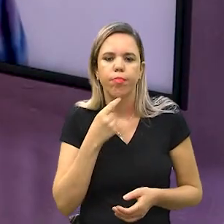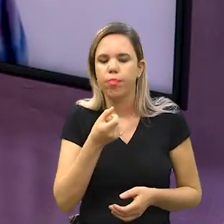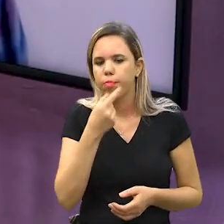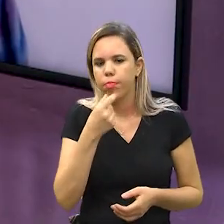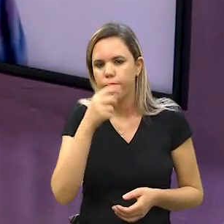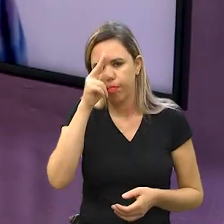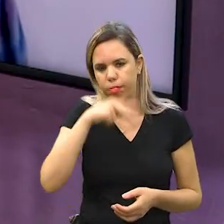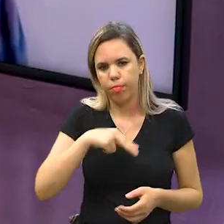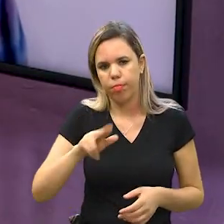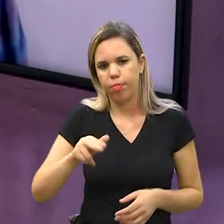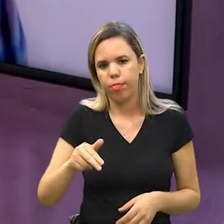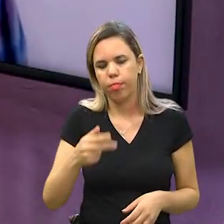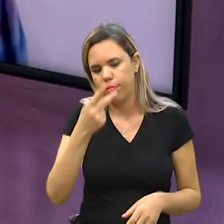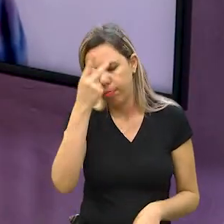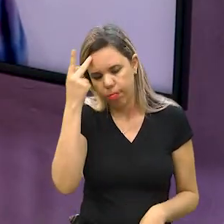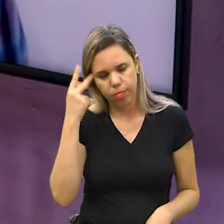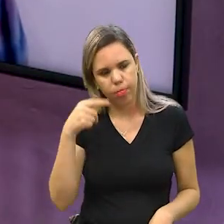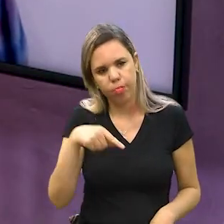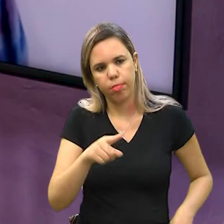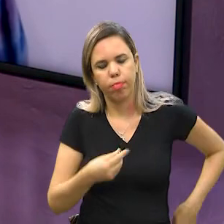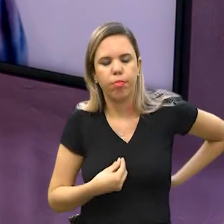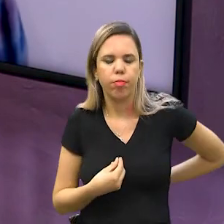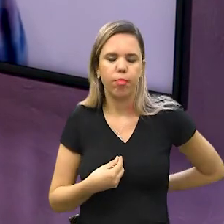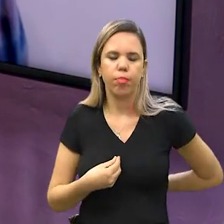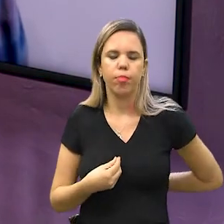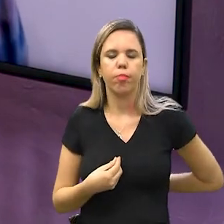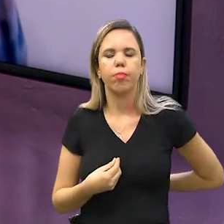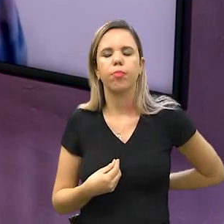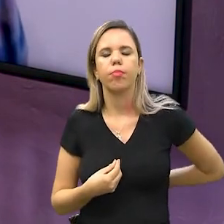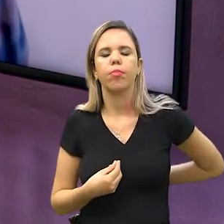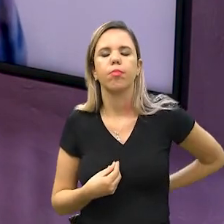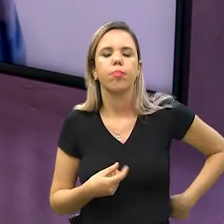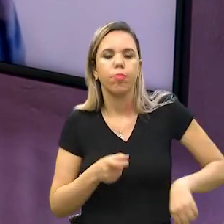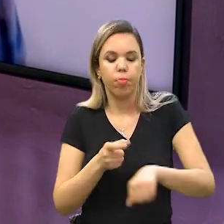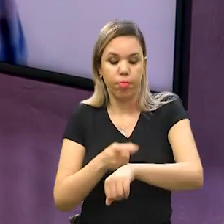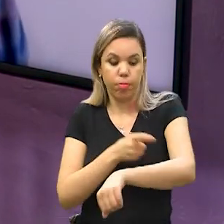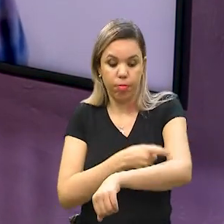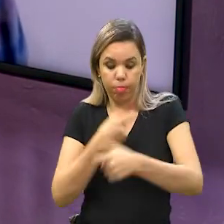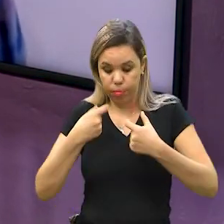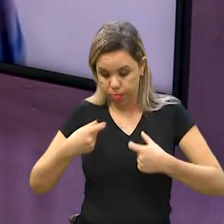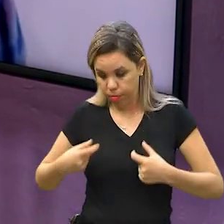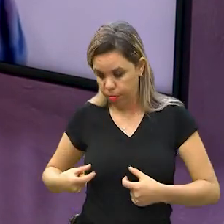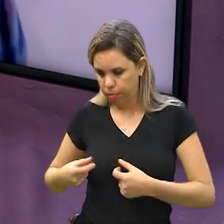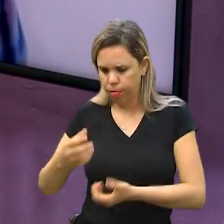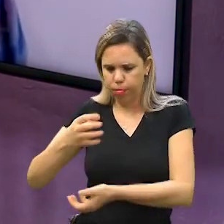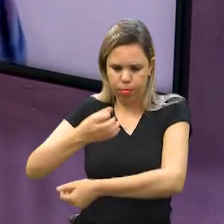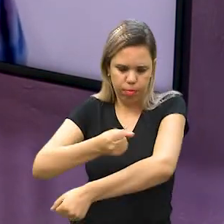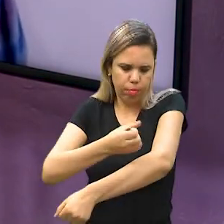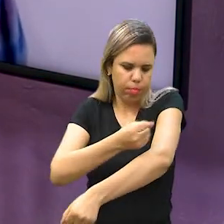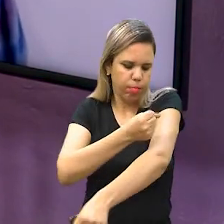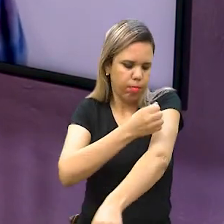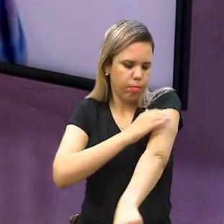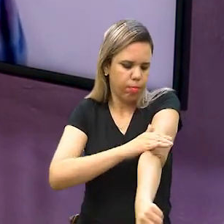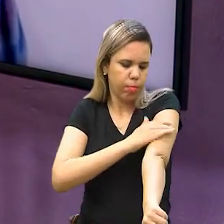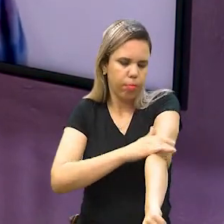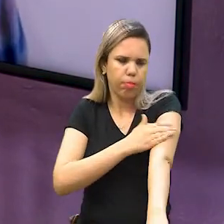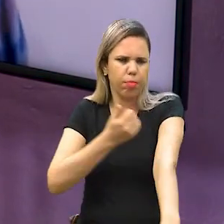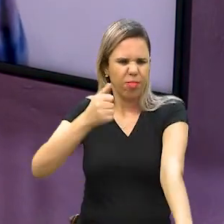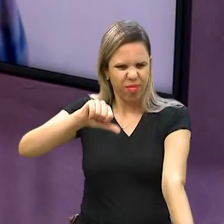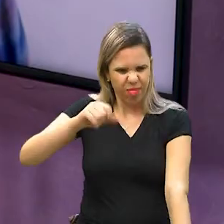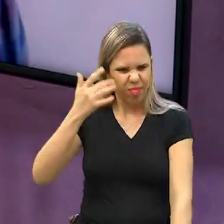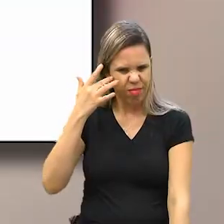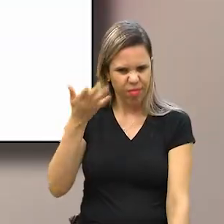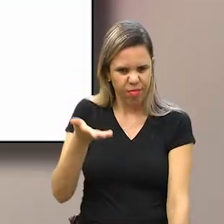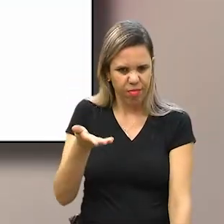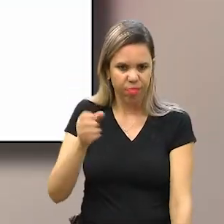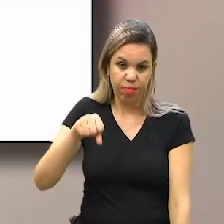dúvida, automedicação nunca, né? Porque às vezes a pessoa está lá com a mancha no corpo, saiu, passa uma pomadinha. Isso pode